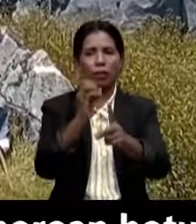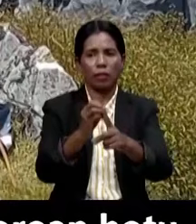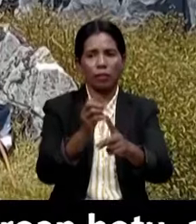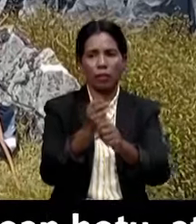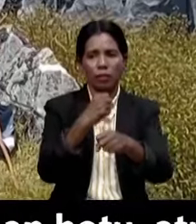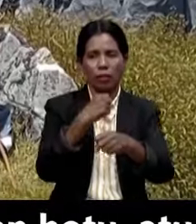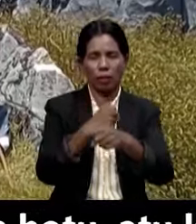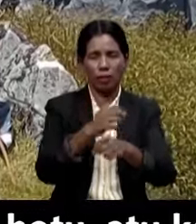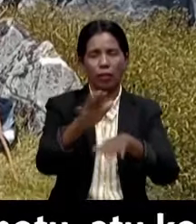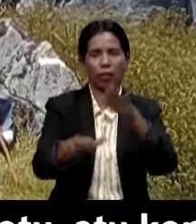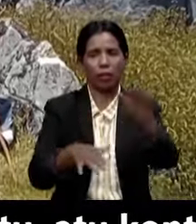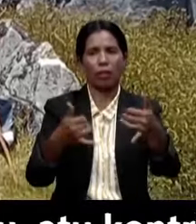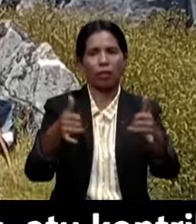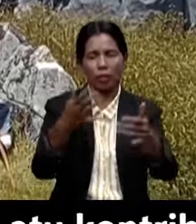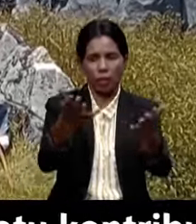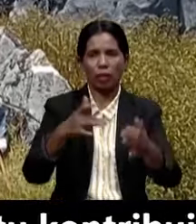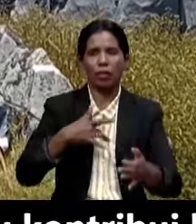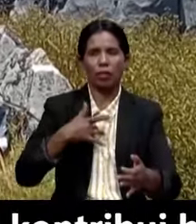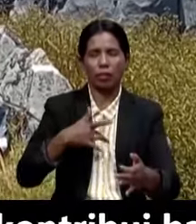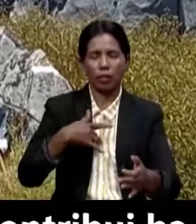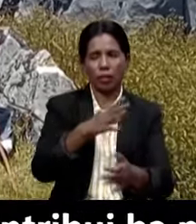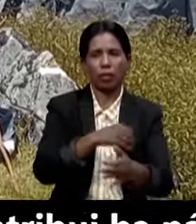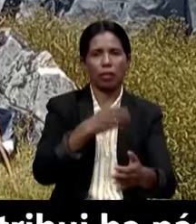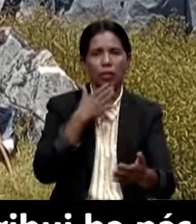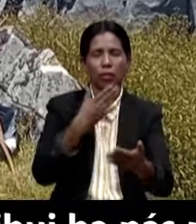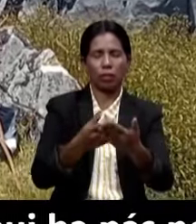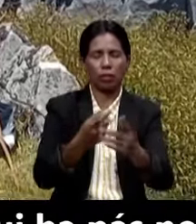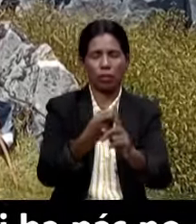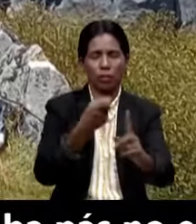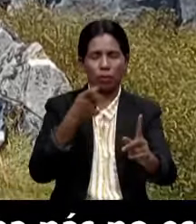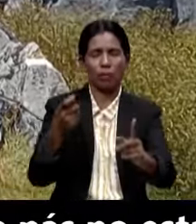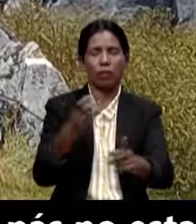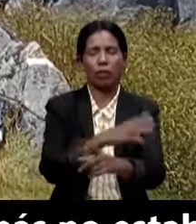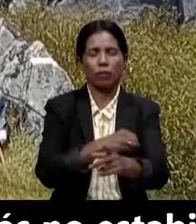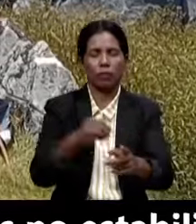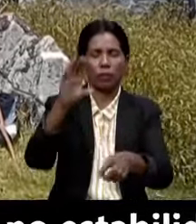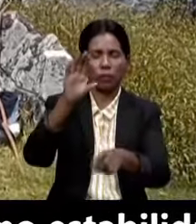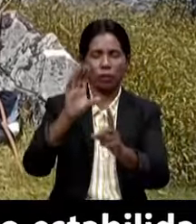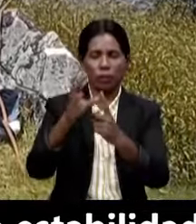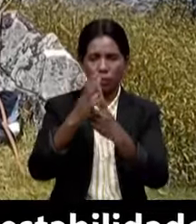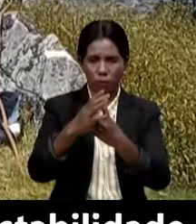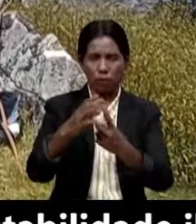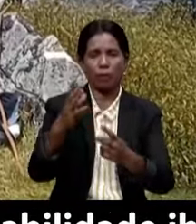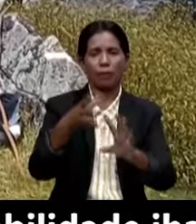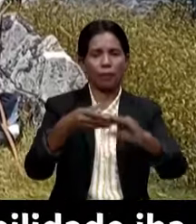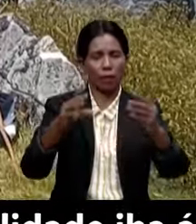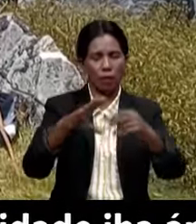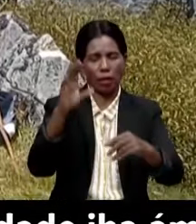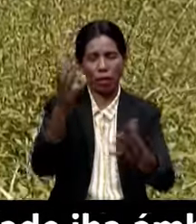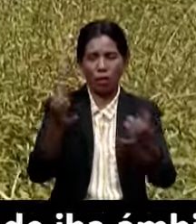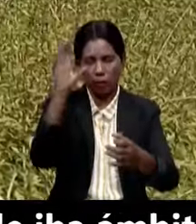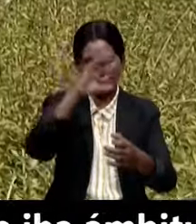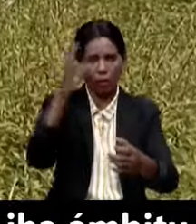halo passeio no hakara kato sente único beleza husi natureza cultura história no mos hakara kato buka